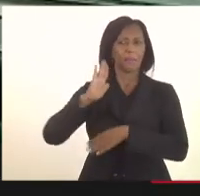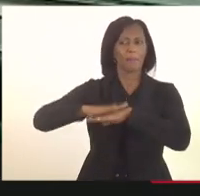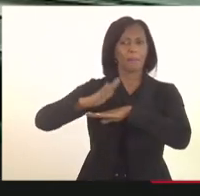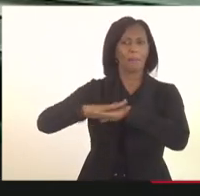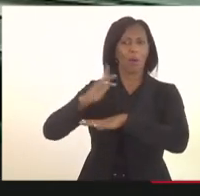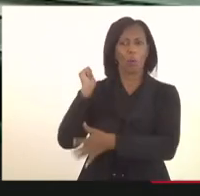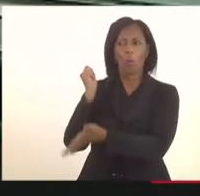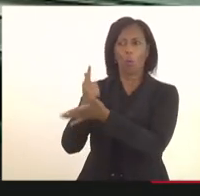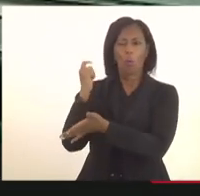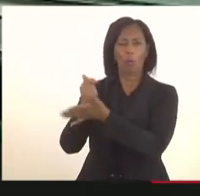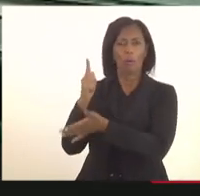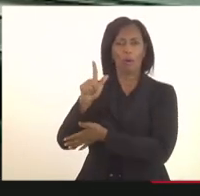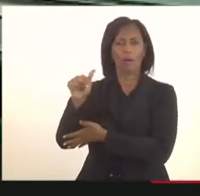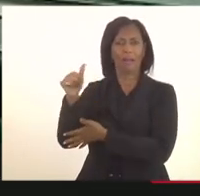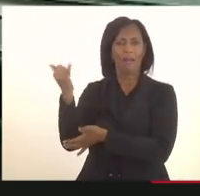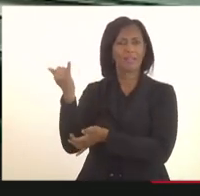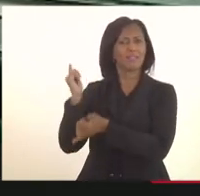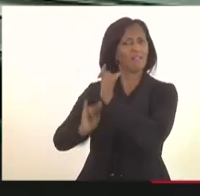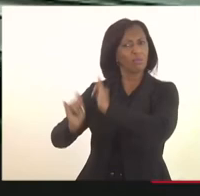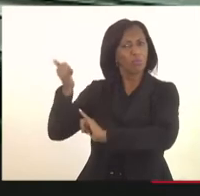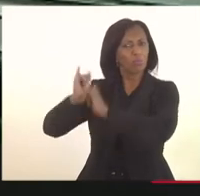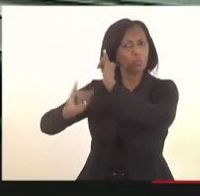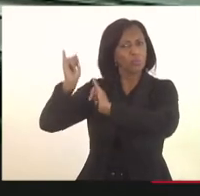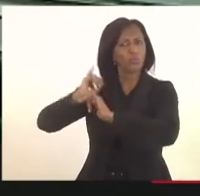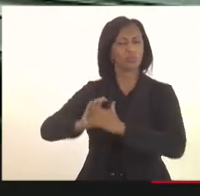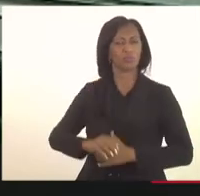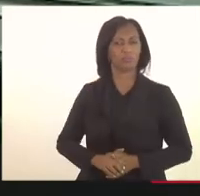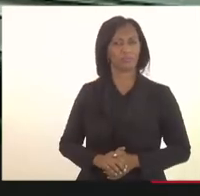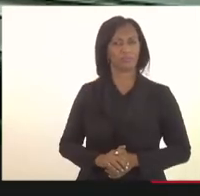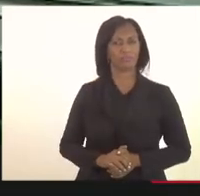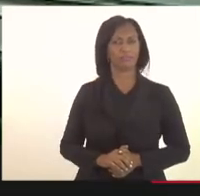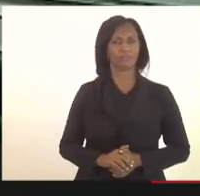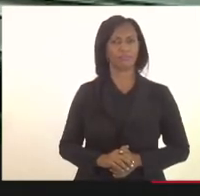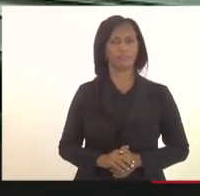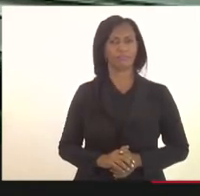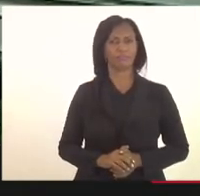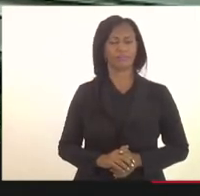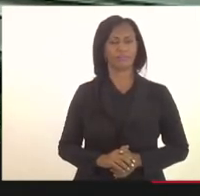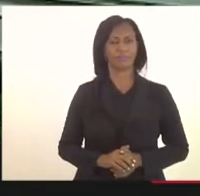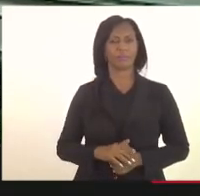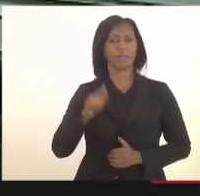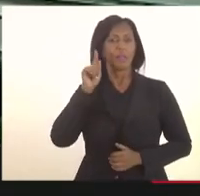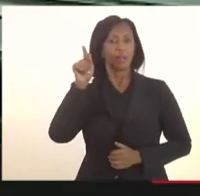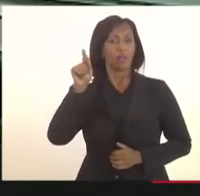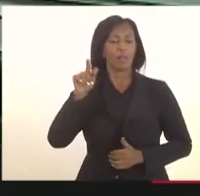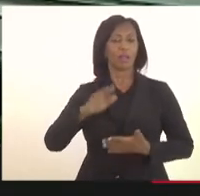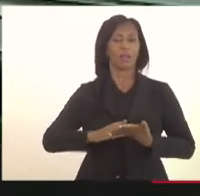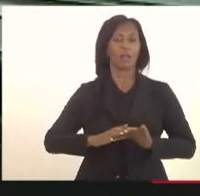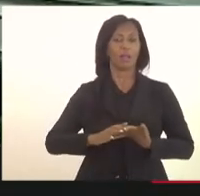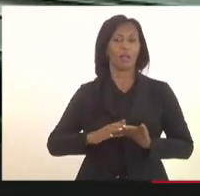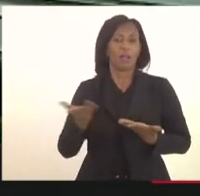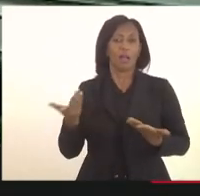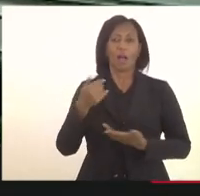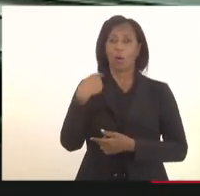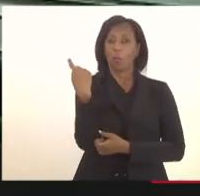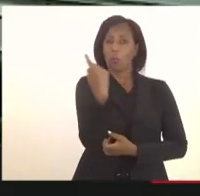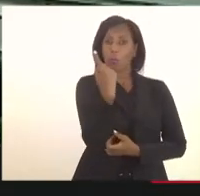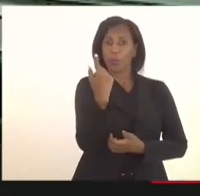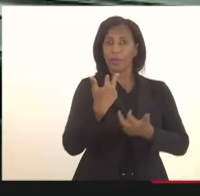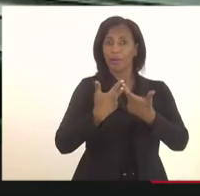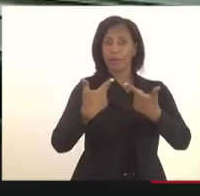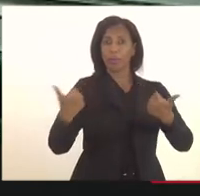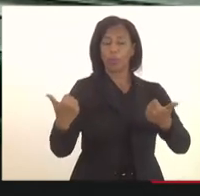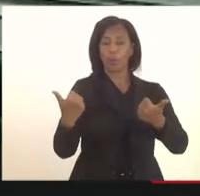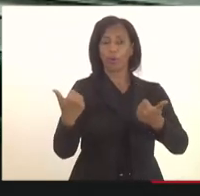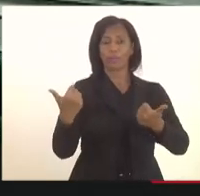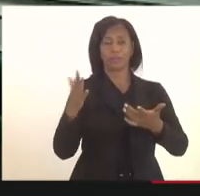consumidor de gás e o melhor é a indústria. E com o preço que está, a única coisa que não